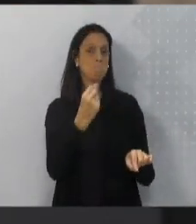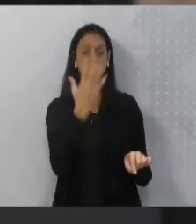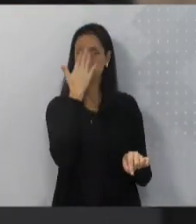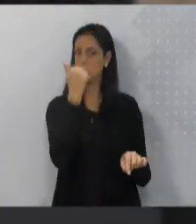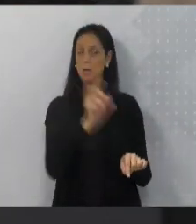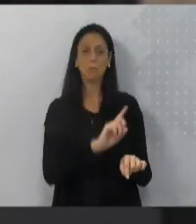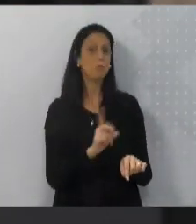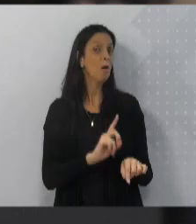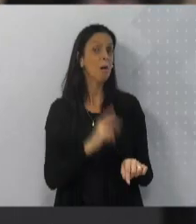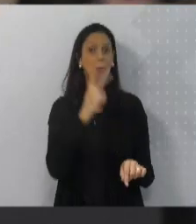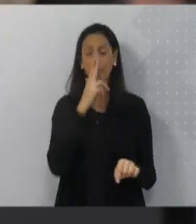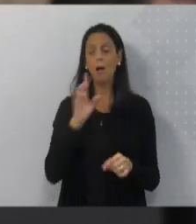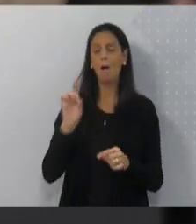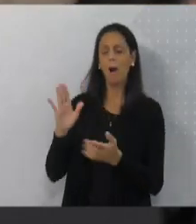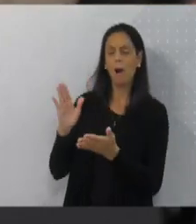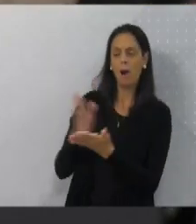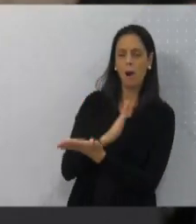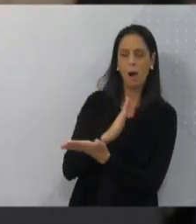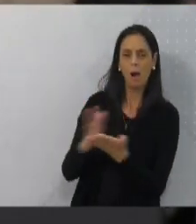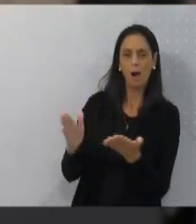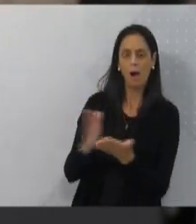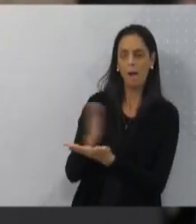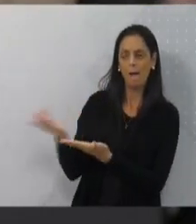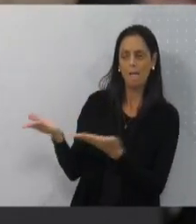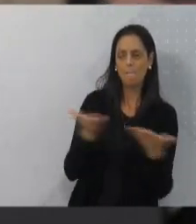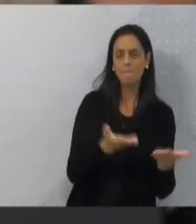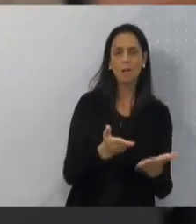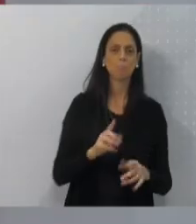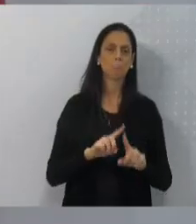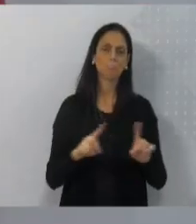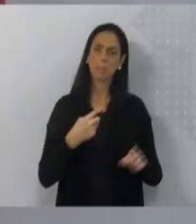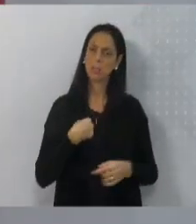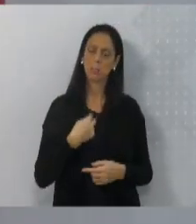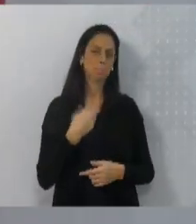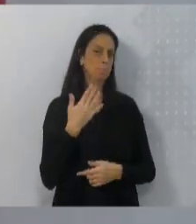isolado aqui gabinetes desta casa do convite para os eventos. Obrigado.